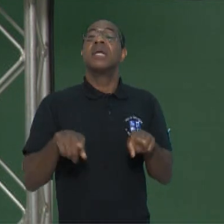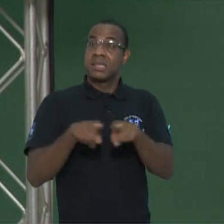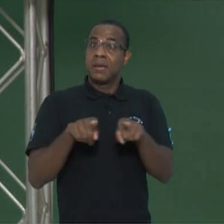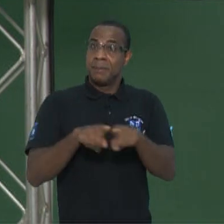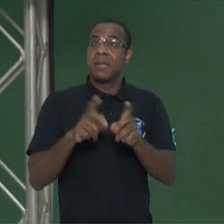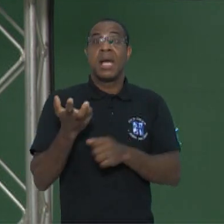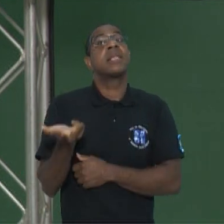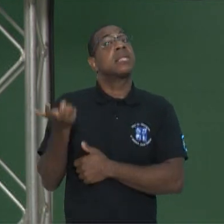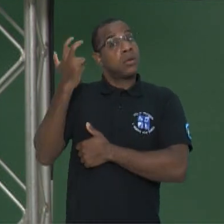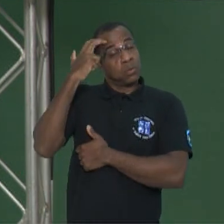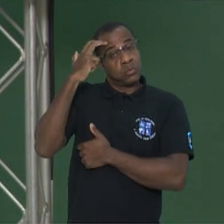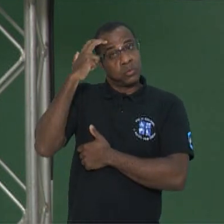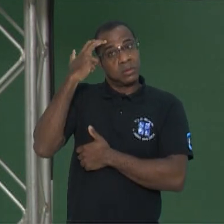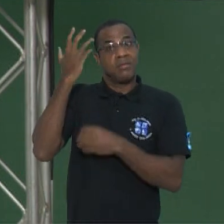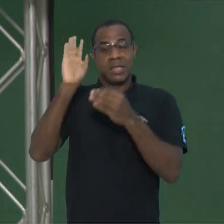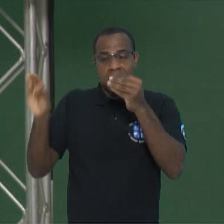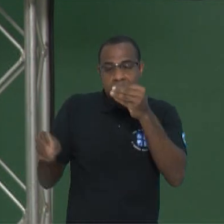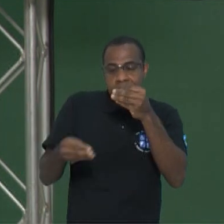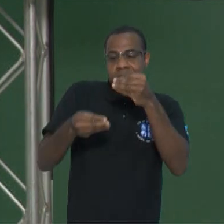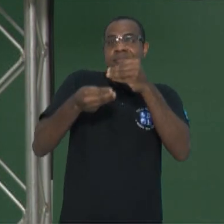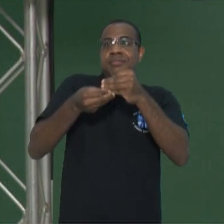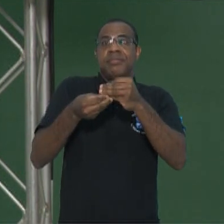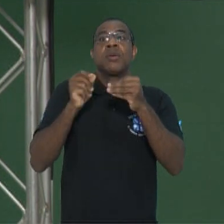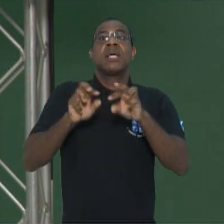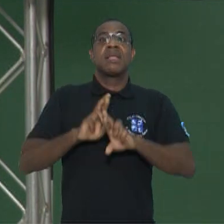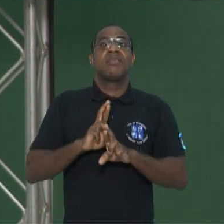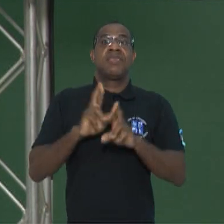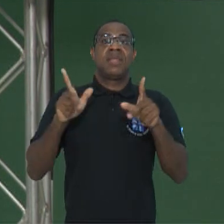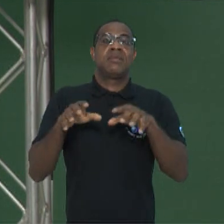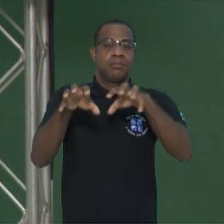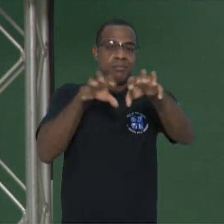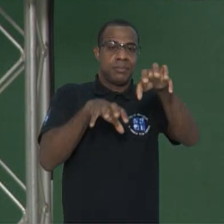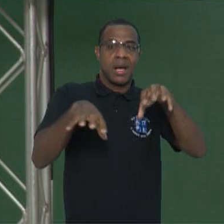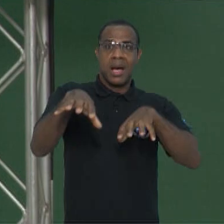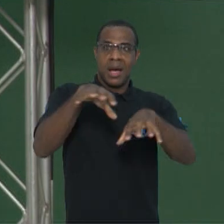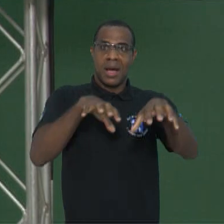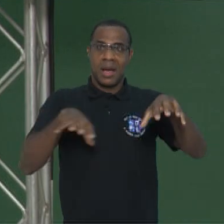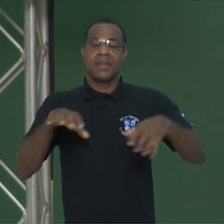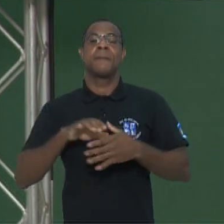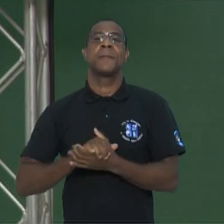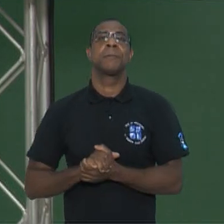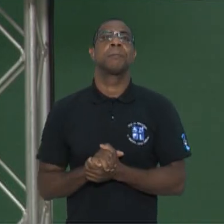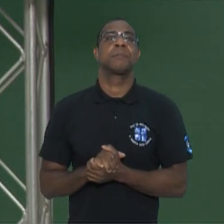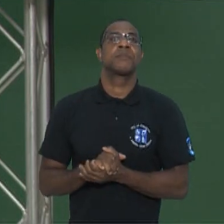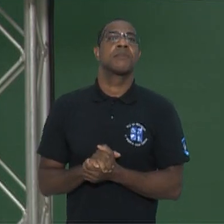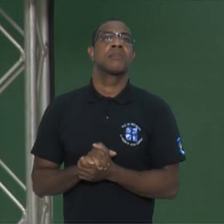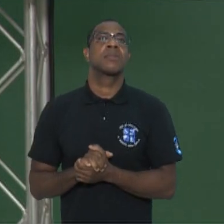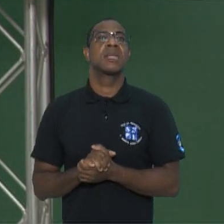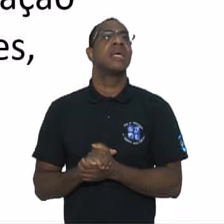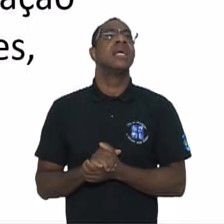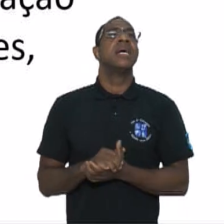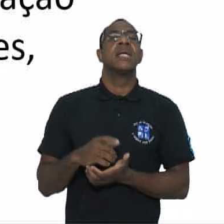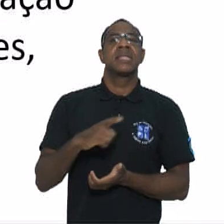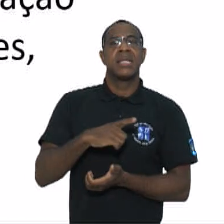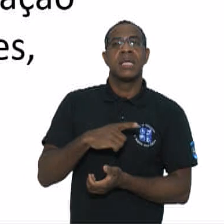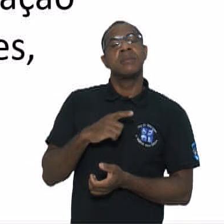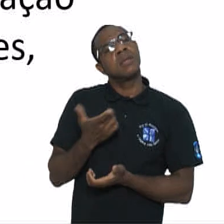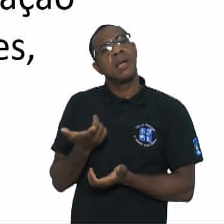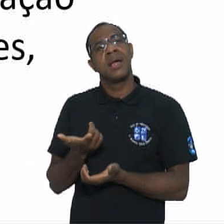e vai sendo implementada nessas diferentes áreas, né? E aí nós vamos ter ali inúmeras